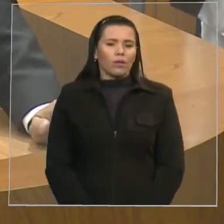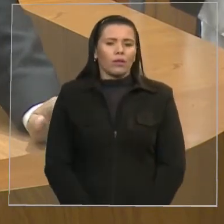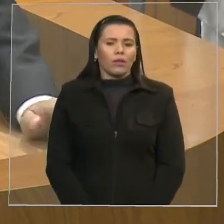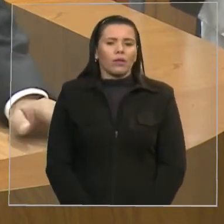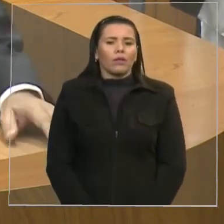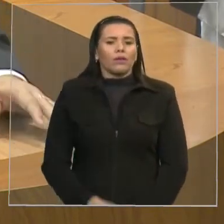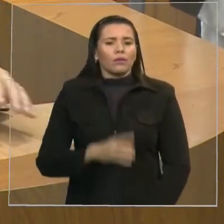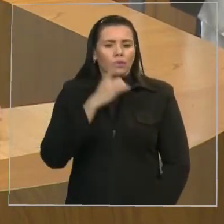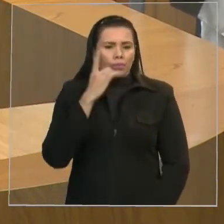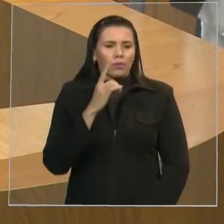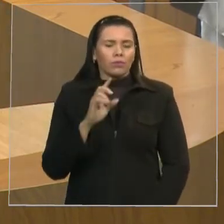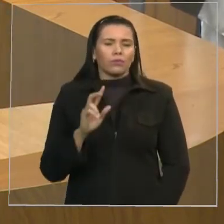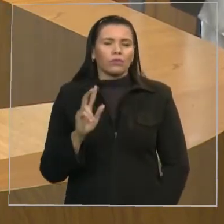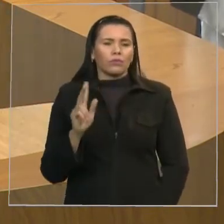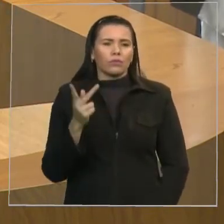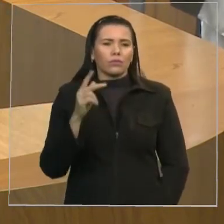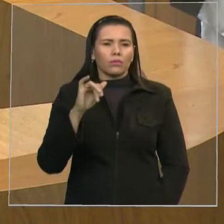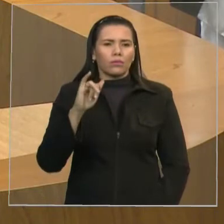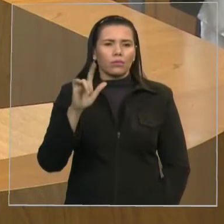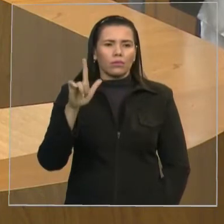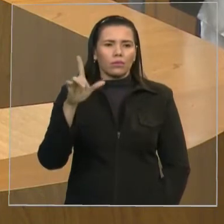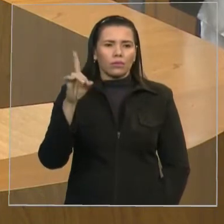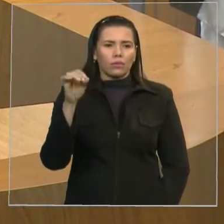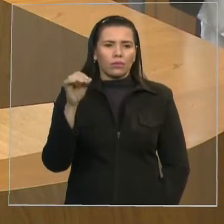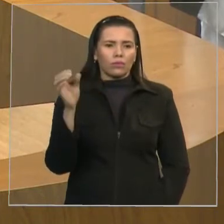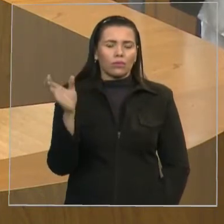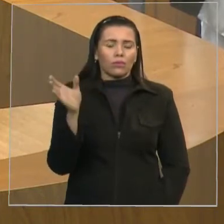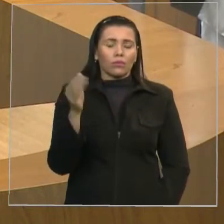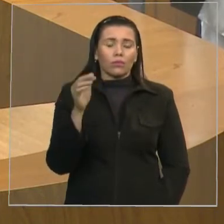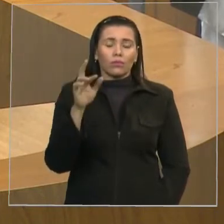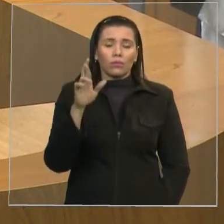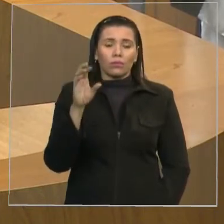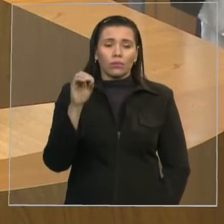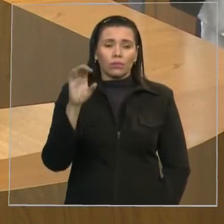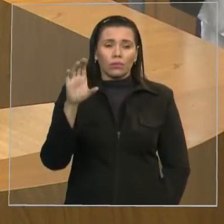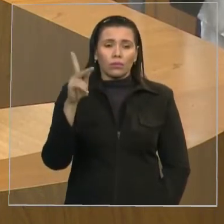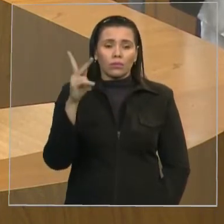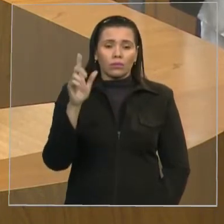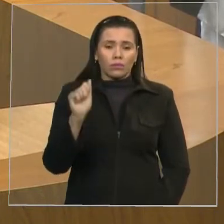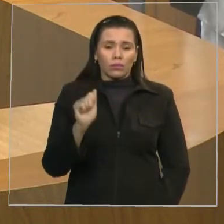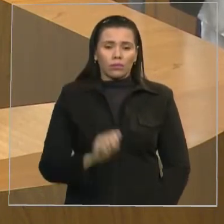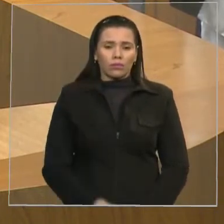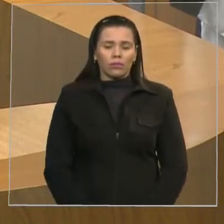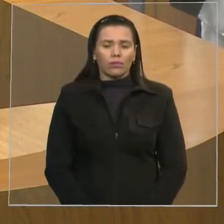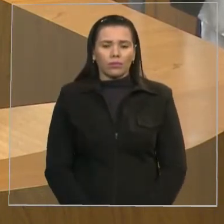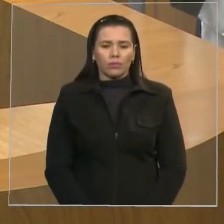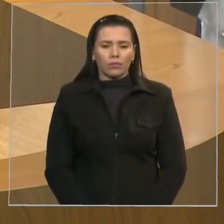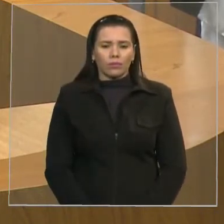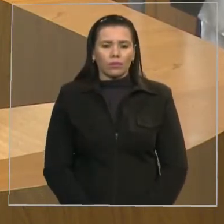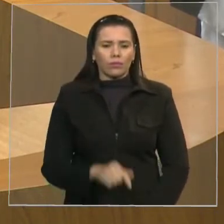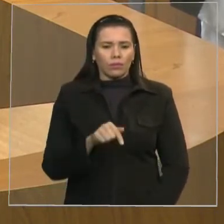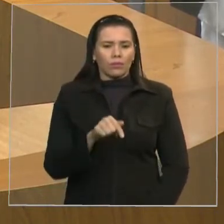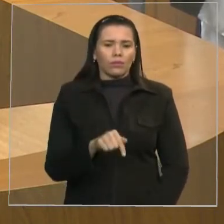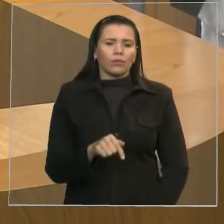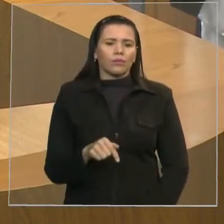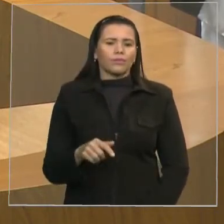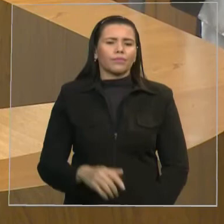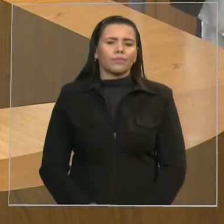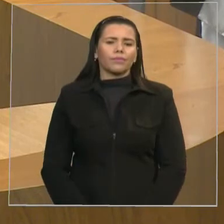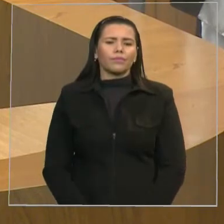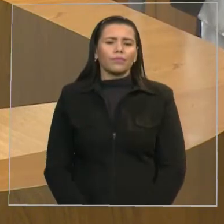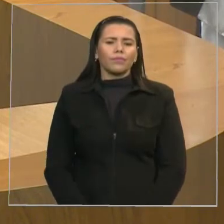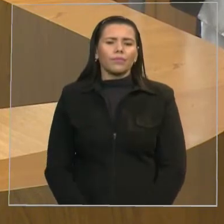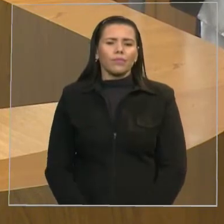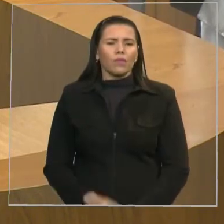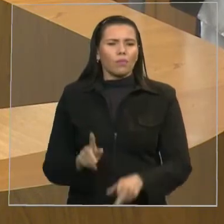Rocha, que estava, que o povo, os membros da comunidade de Rampa querem que um